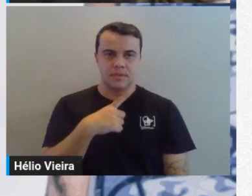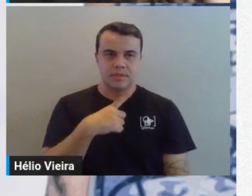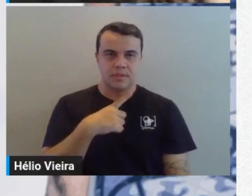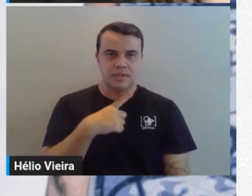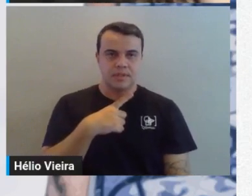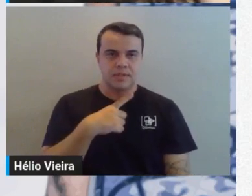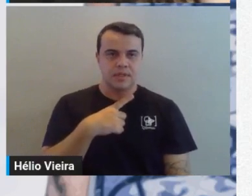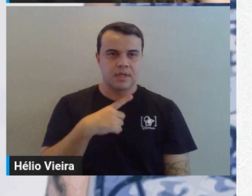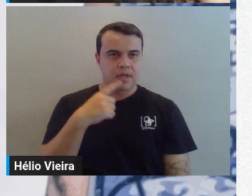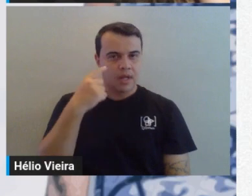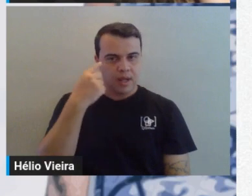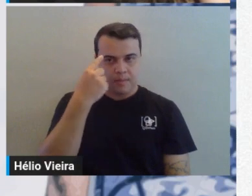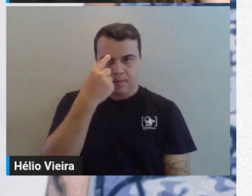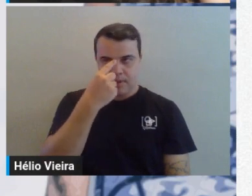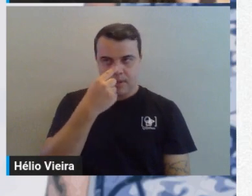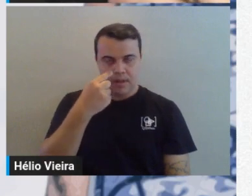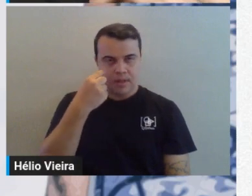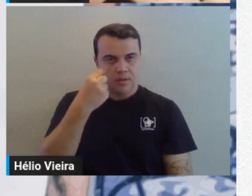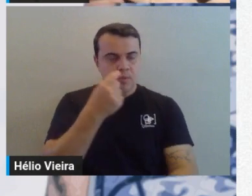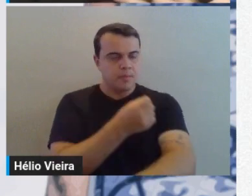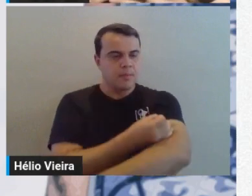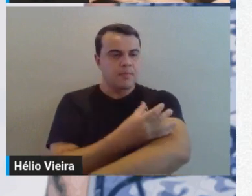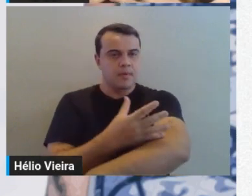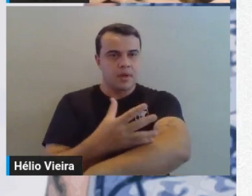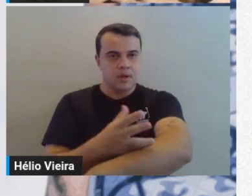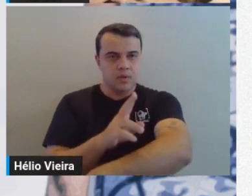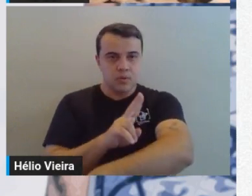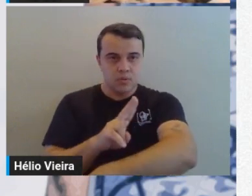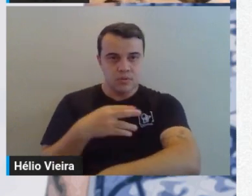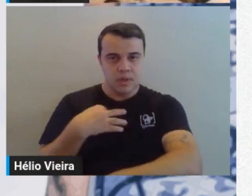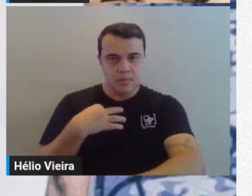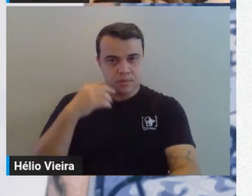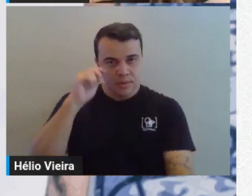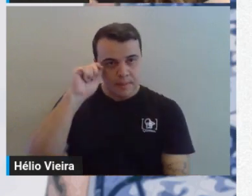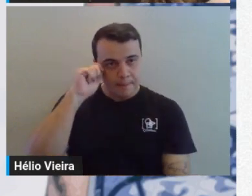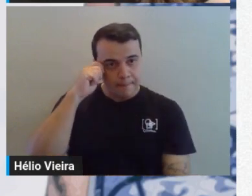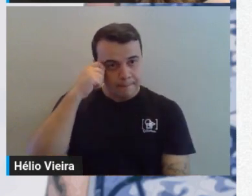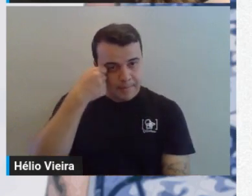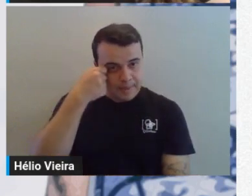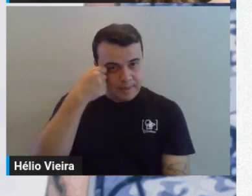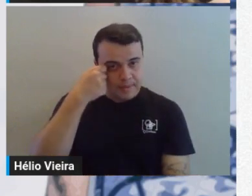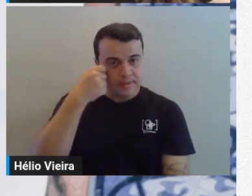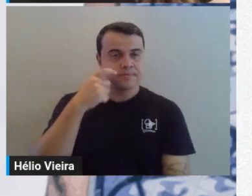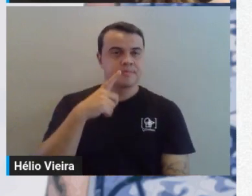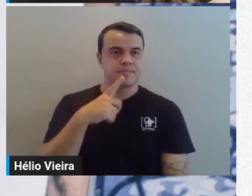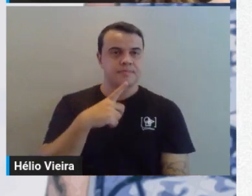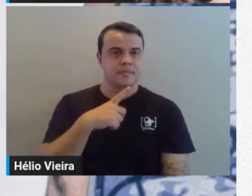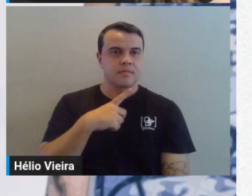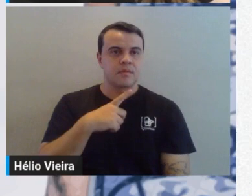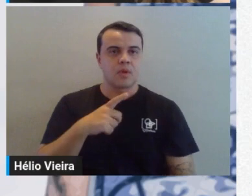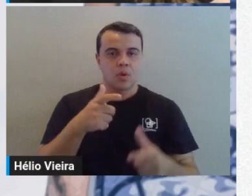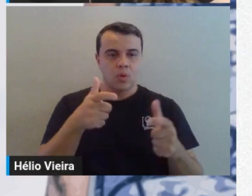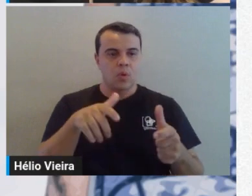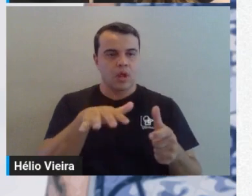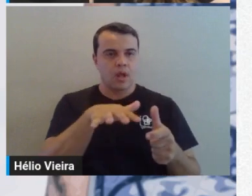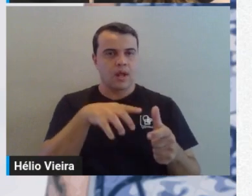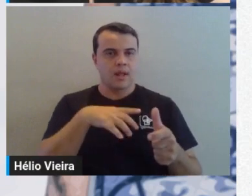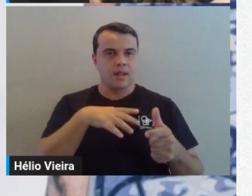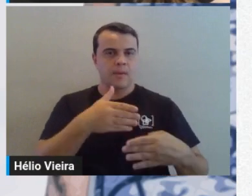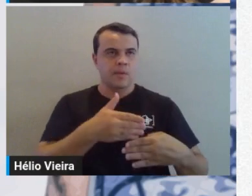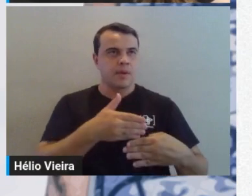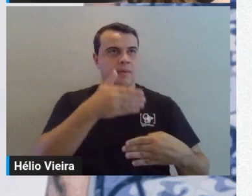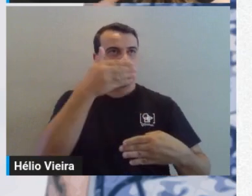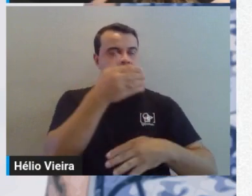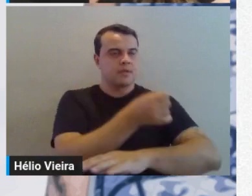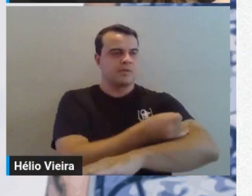Ele tem armação transparente. Uso uma blusa preta. No espaço onde estou tem uma parede branca